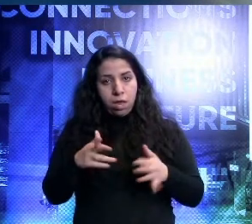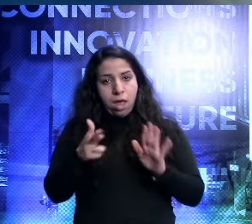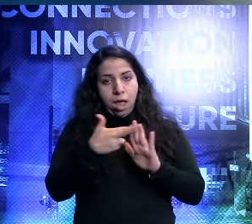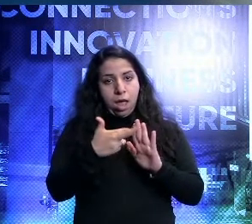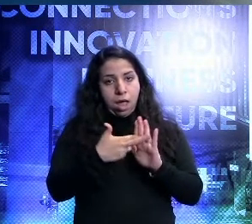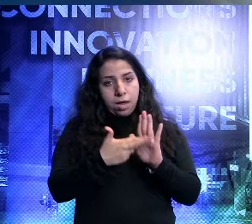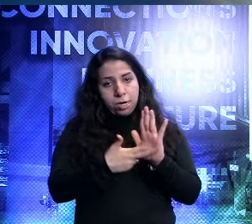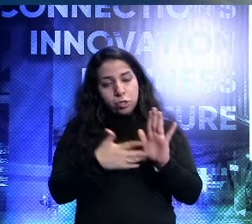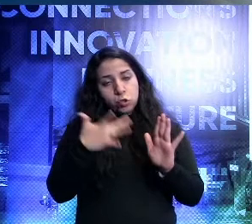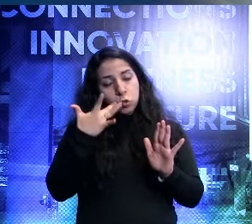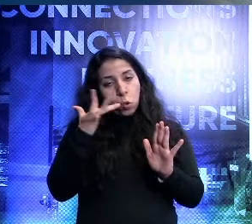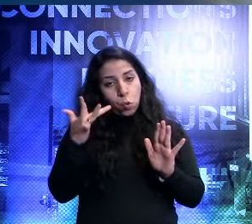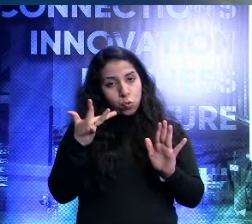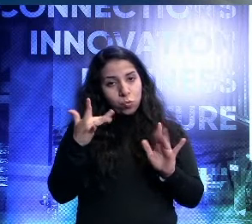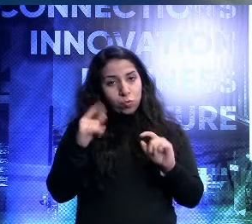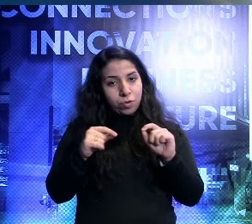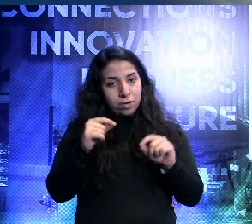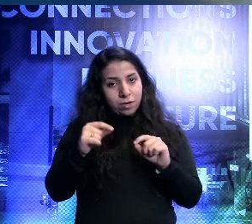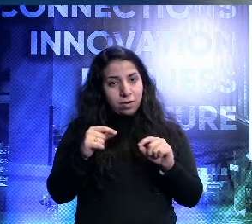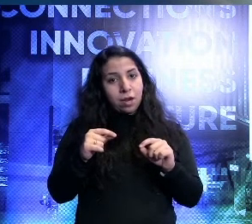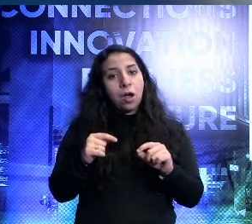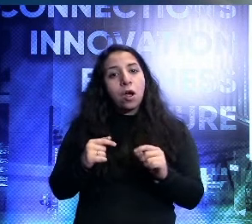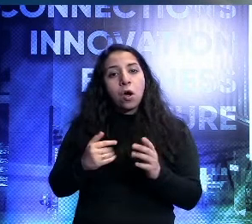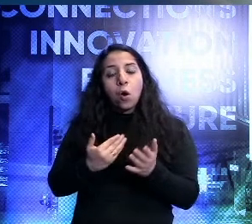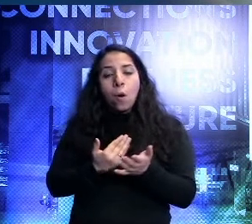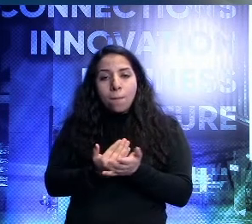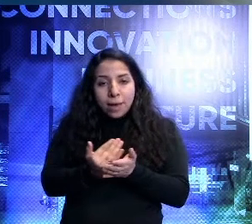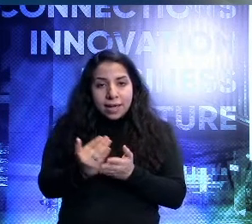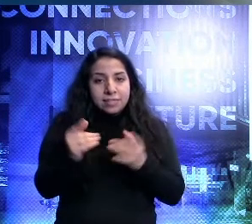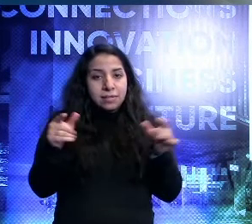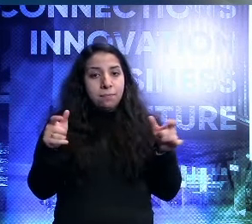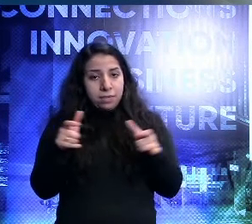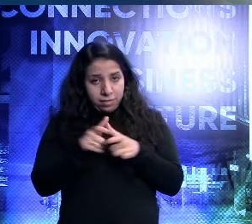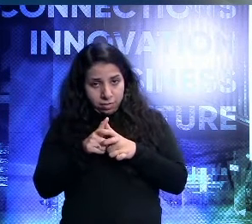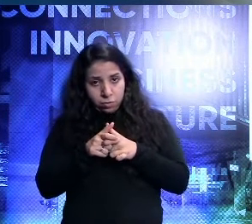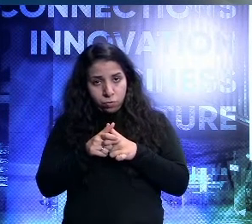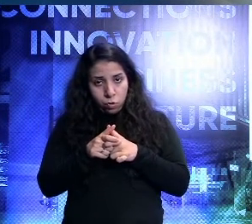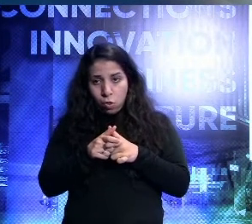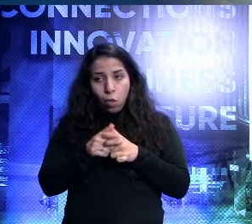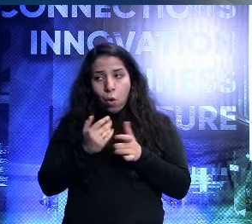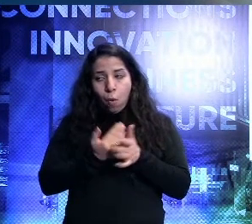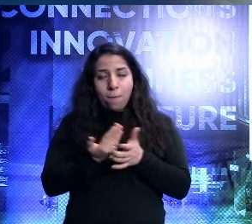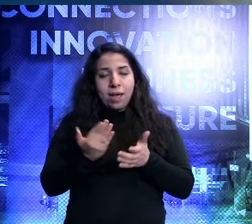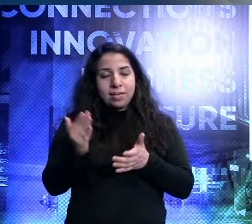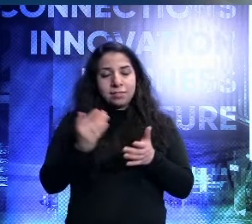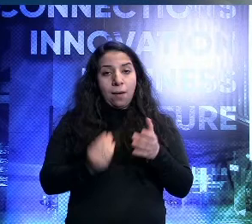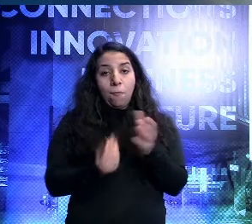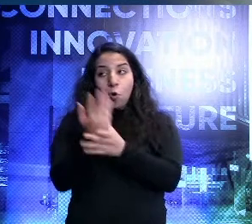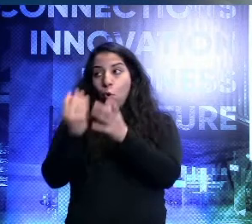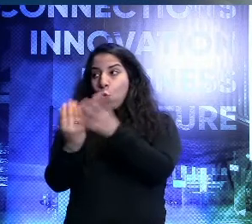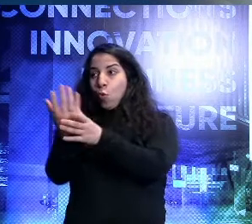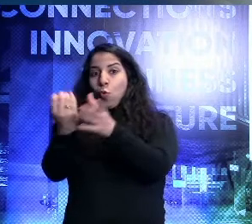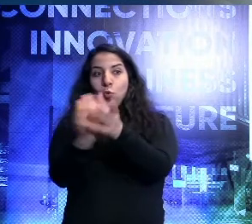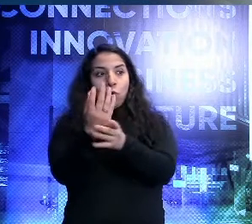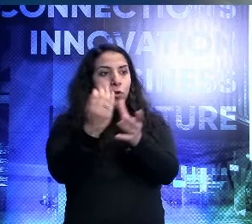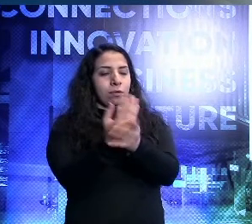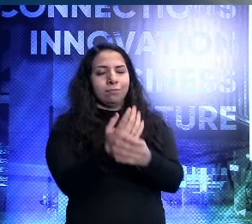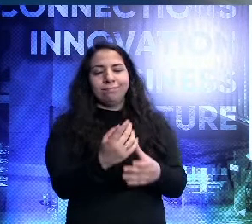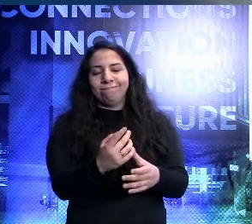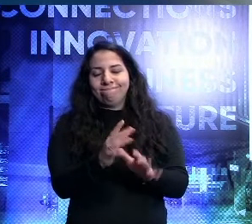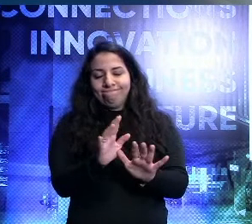né? De novo, começa pequeno. Não começa em produção pelo amor de